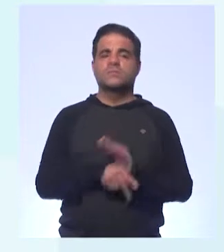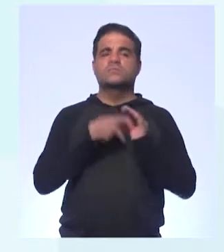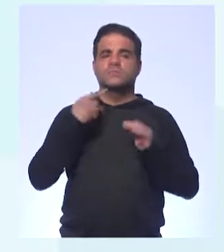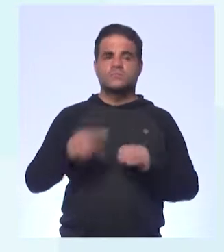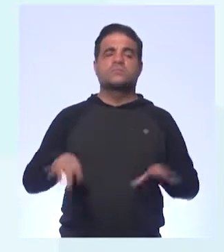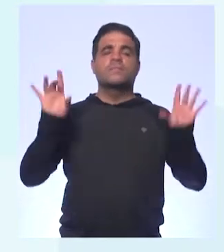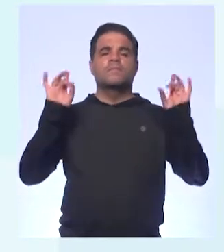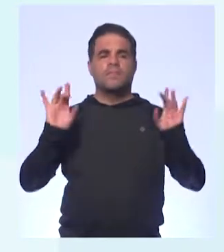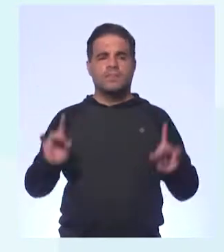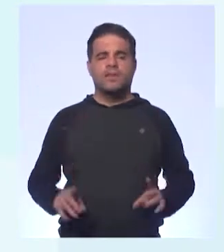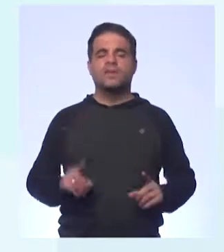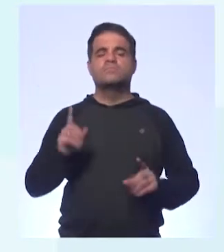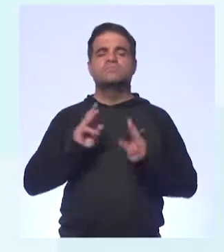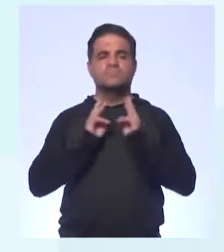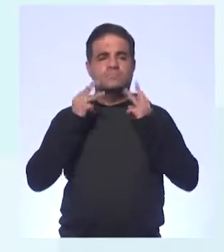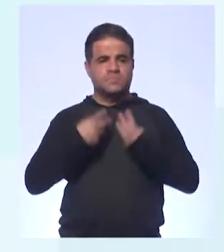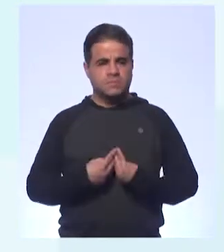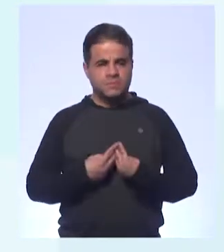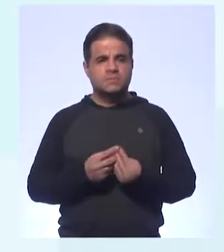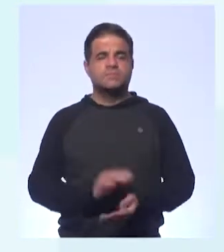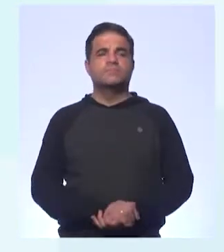propriedades específicas da matéria.